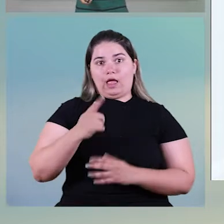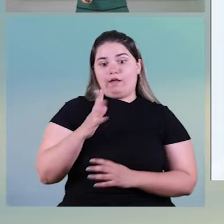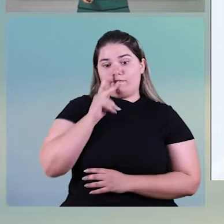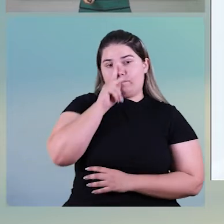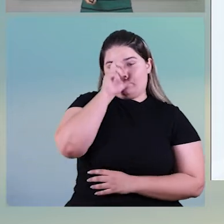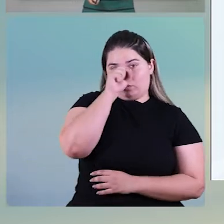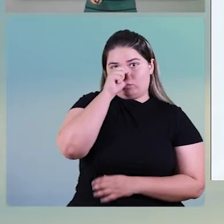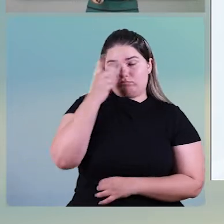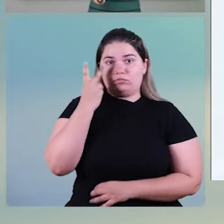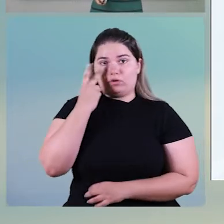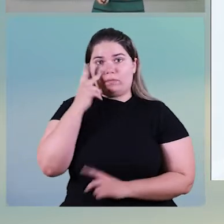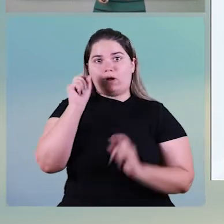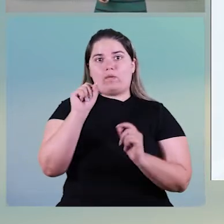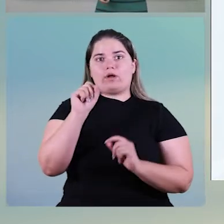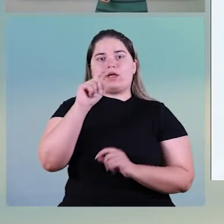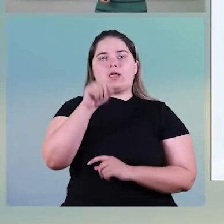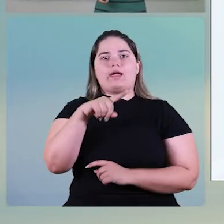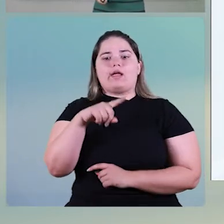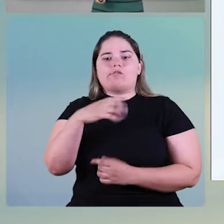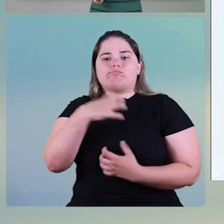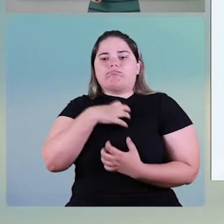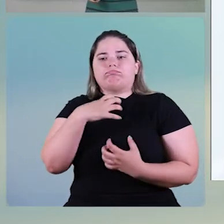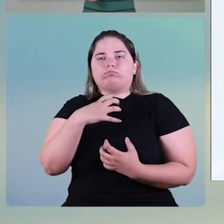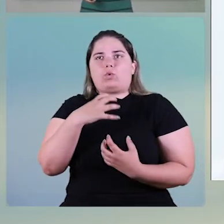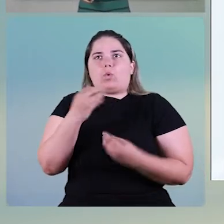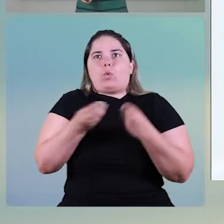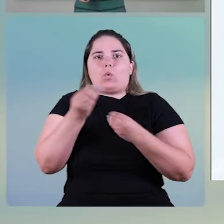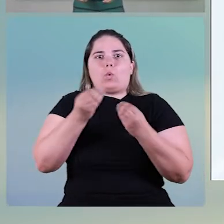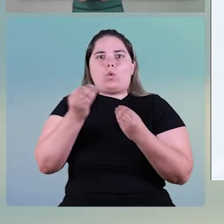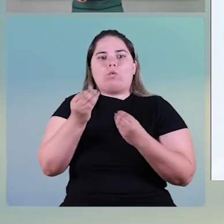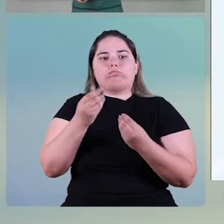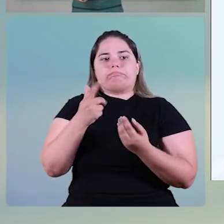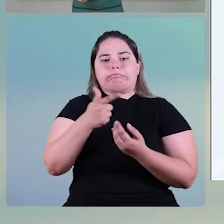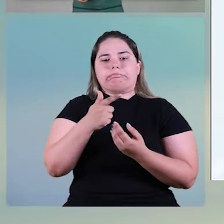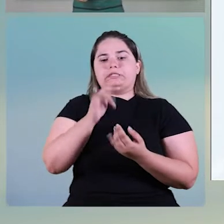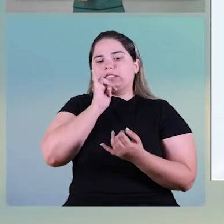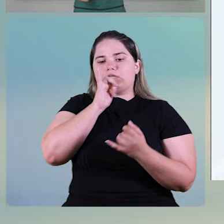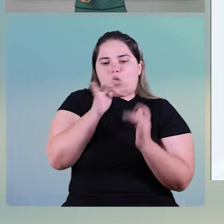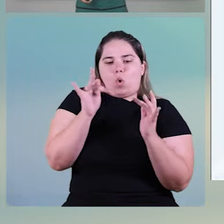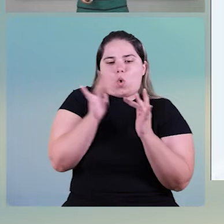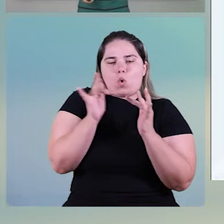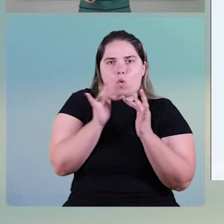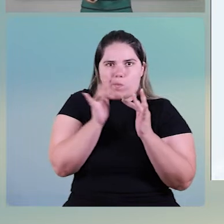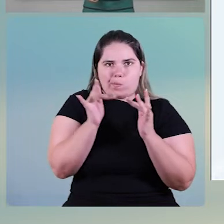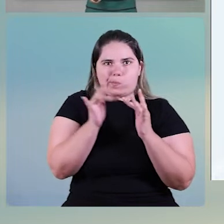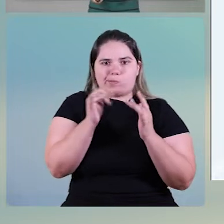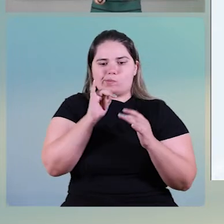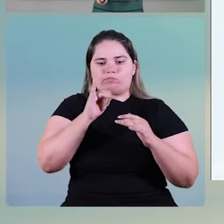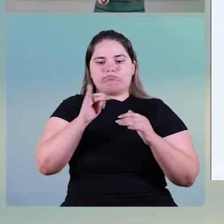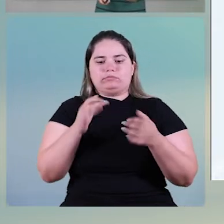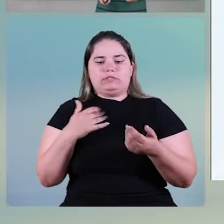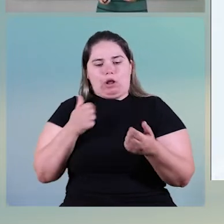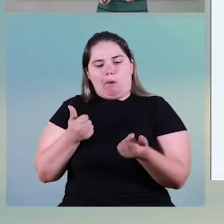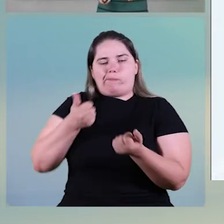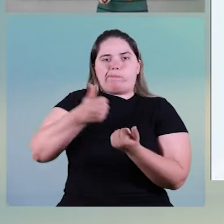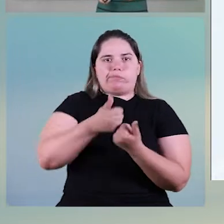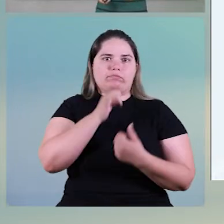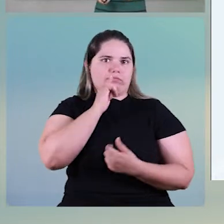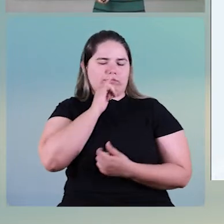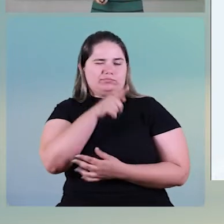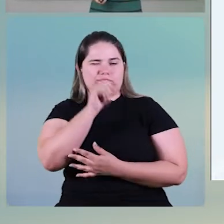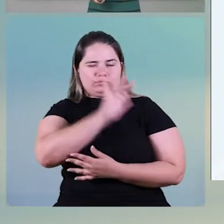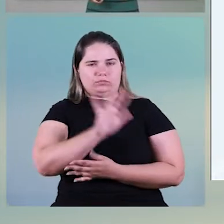de reação exercida pela superfície de contato sobre um objeto que está apoiado. Aí nós temos